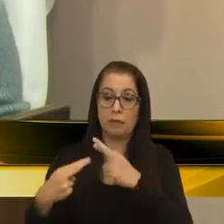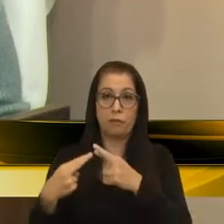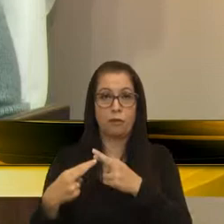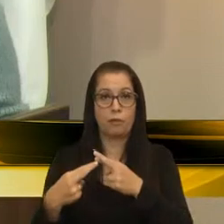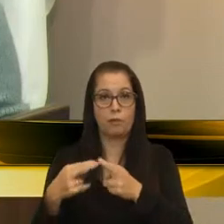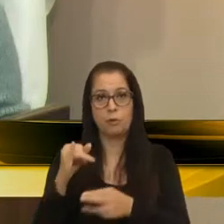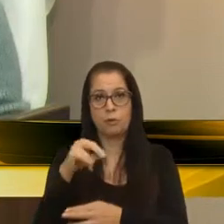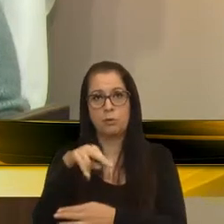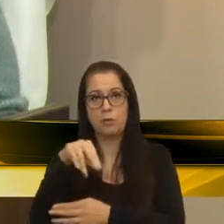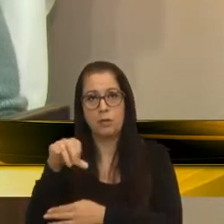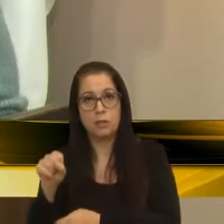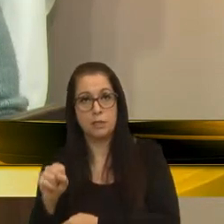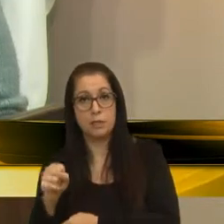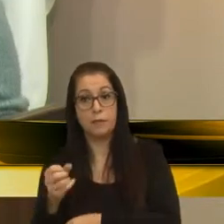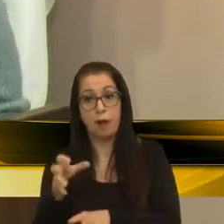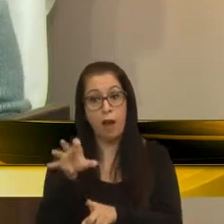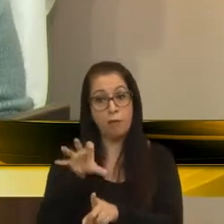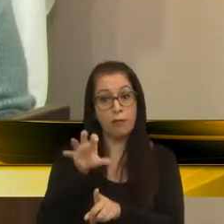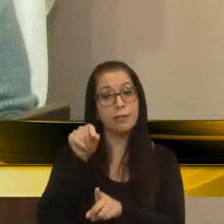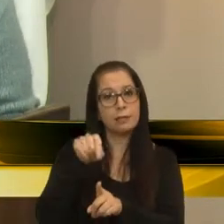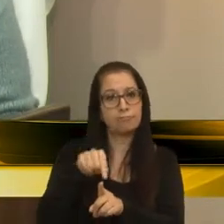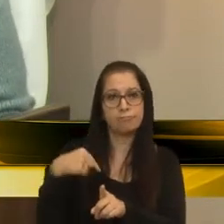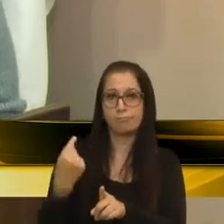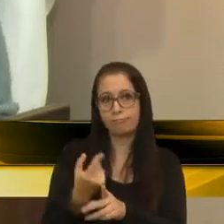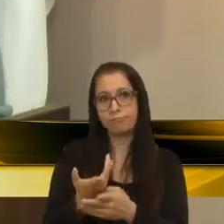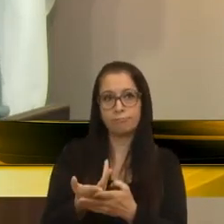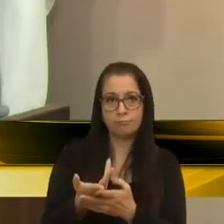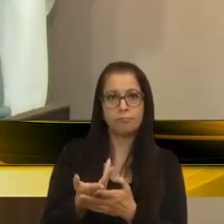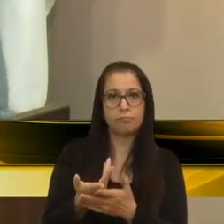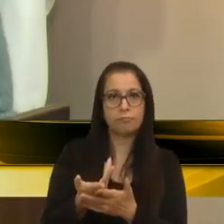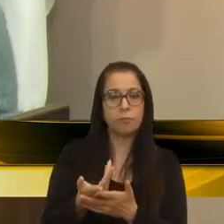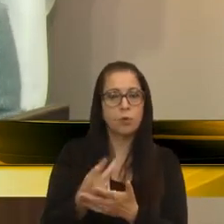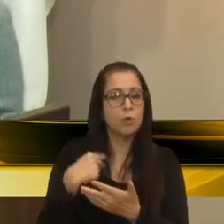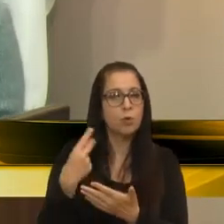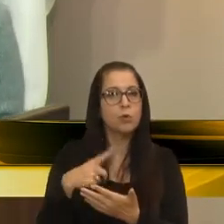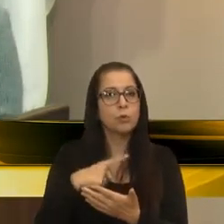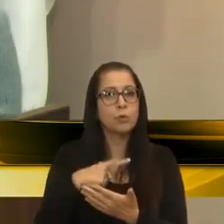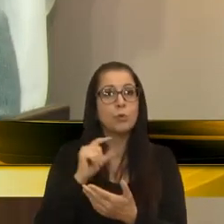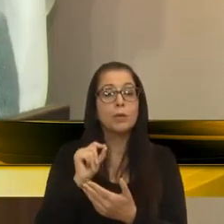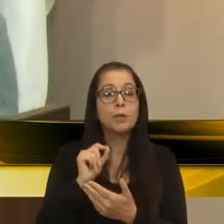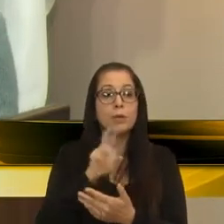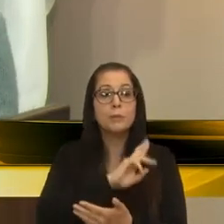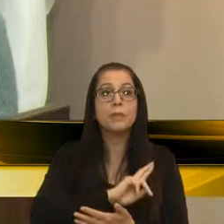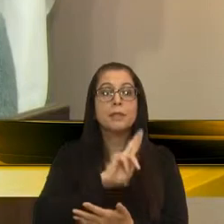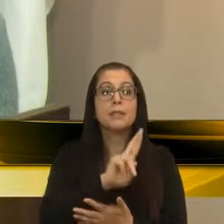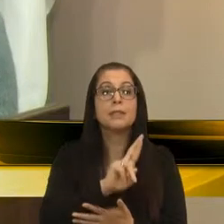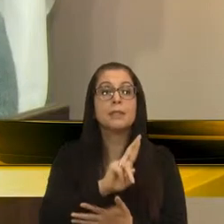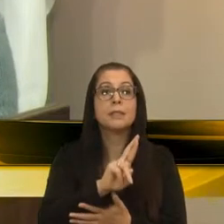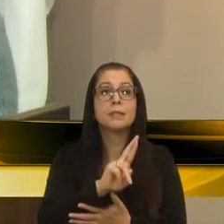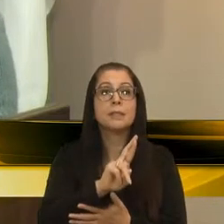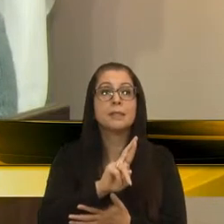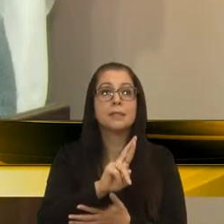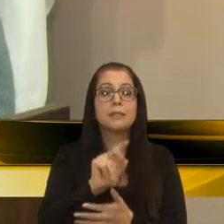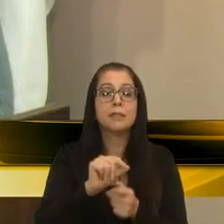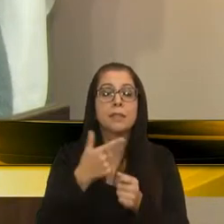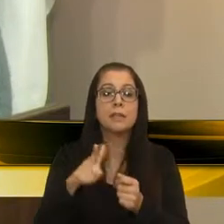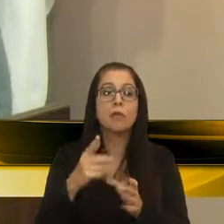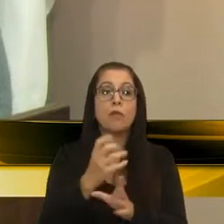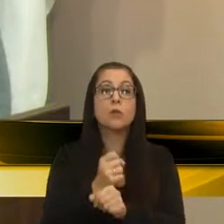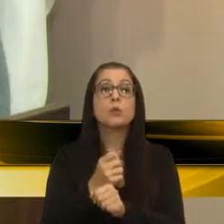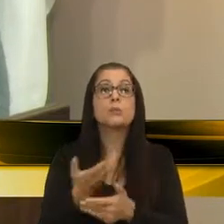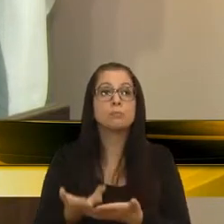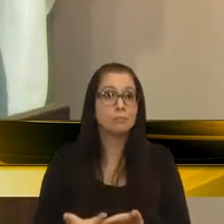Previdência vai interferir nisso e o quanto nós teríamos, o que representaria refazer os